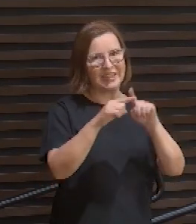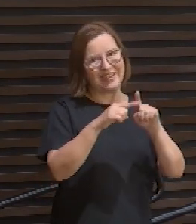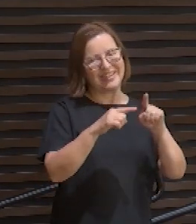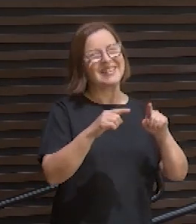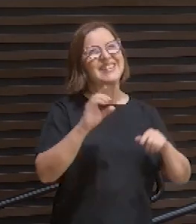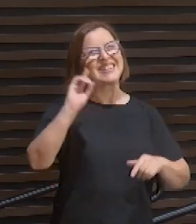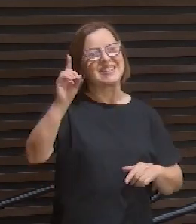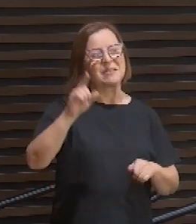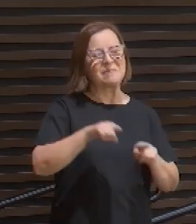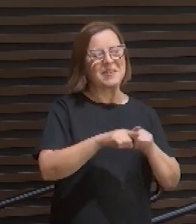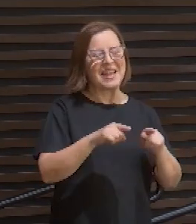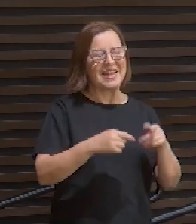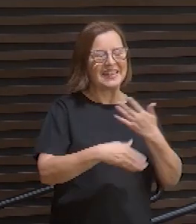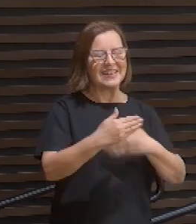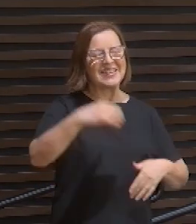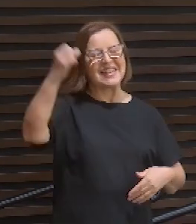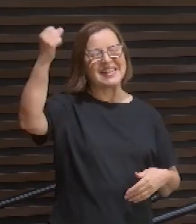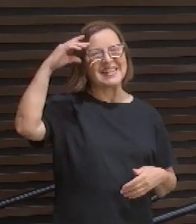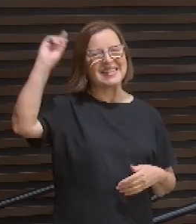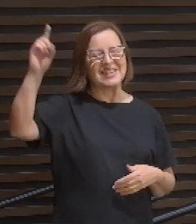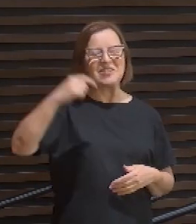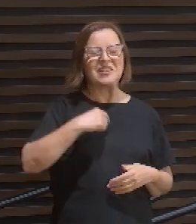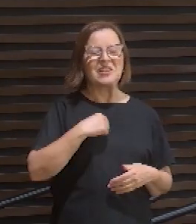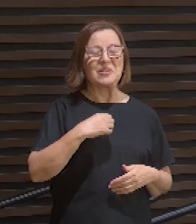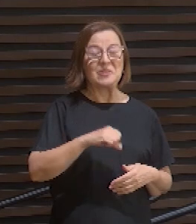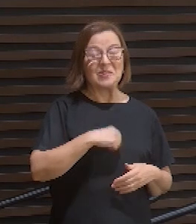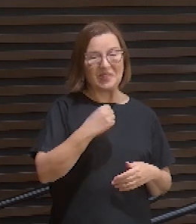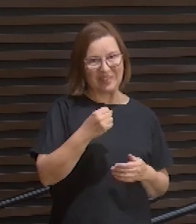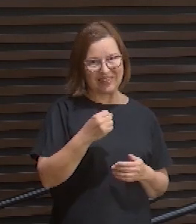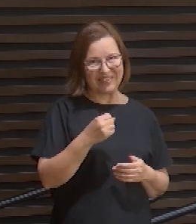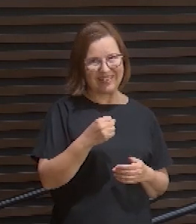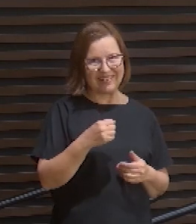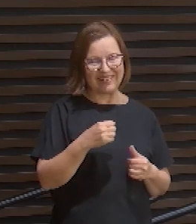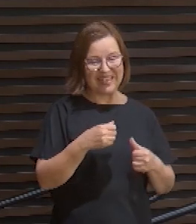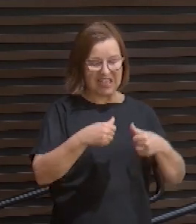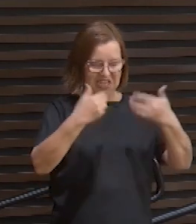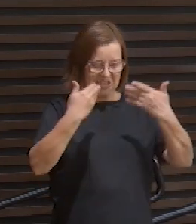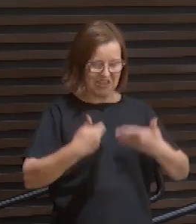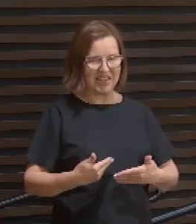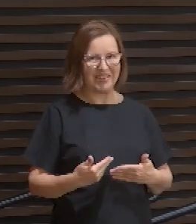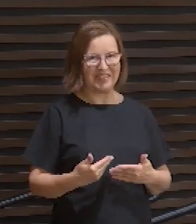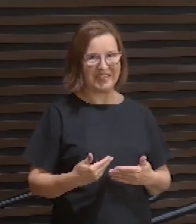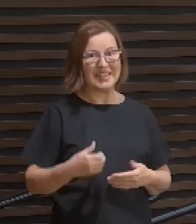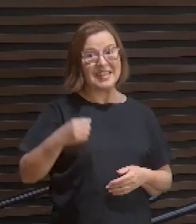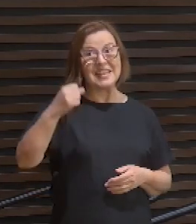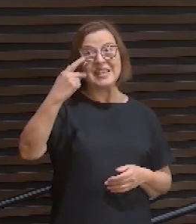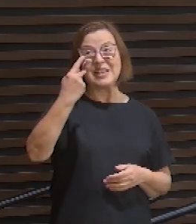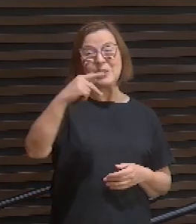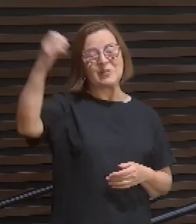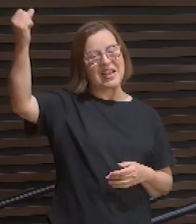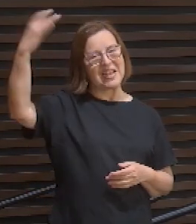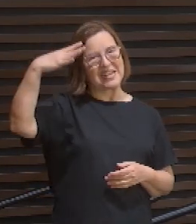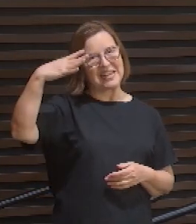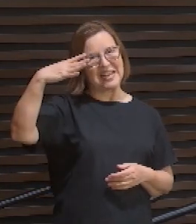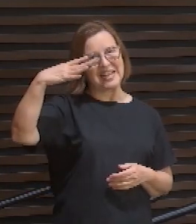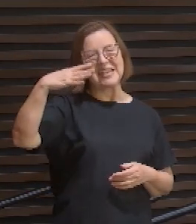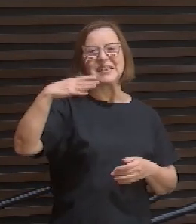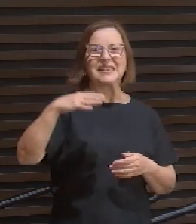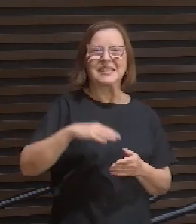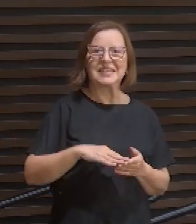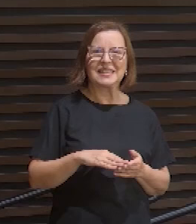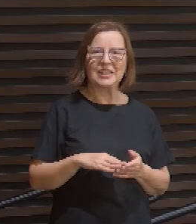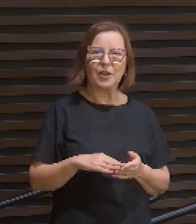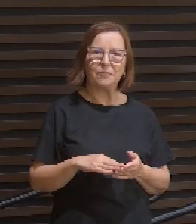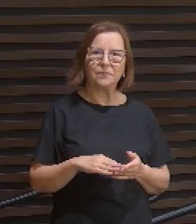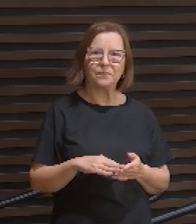Deus, sou o que sou, e a sua graça que me foi concedida não se tornou vã. Antes, trabalhei muito mais que todos eles, todavia